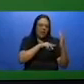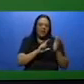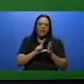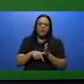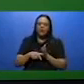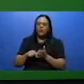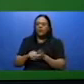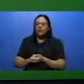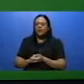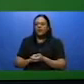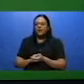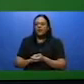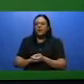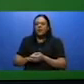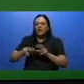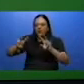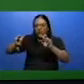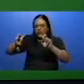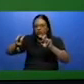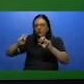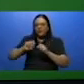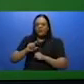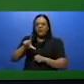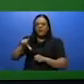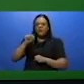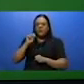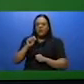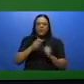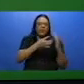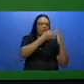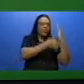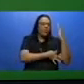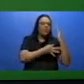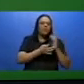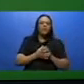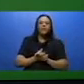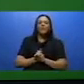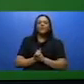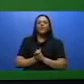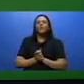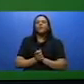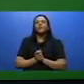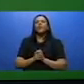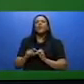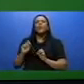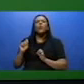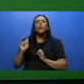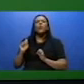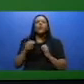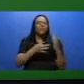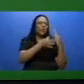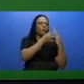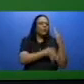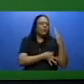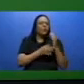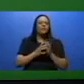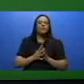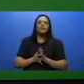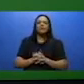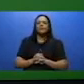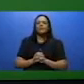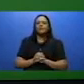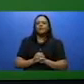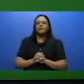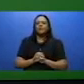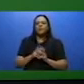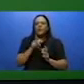um título para o texto. Olha lá. Sobre o que está falando o texto? Sobre